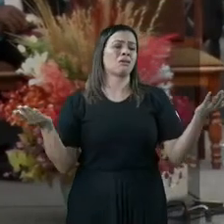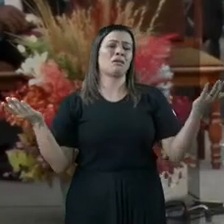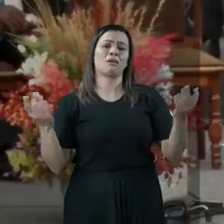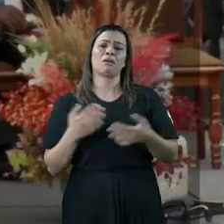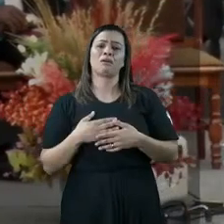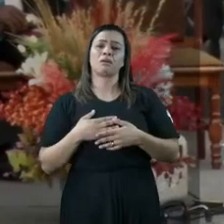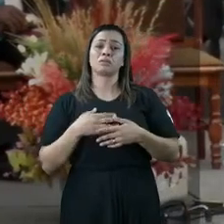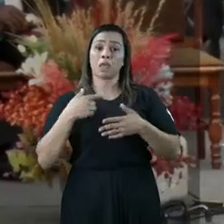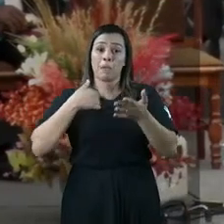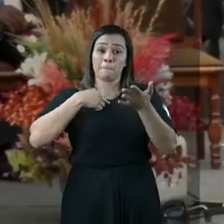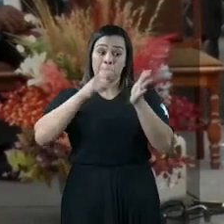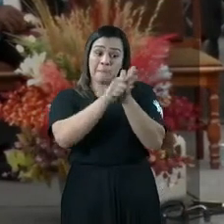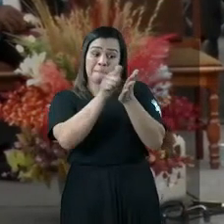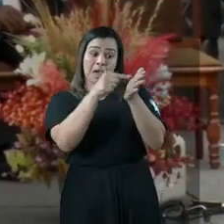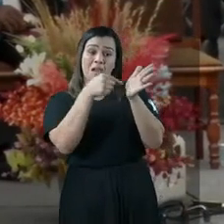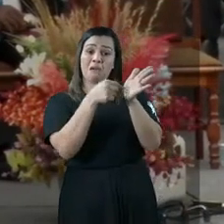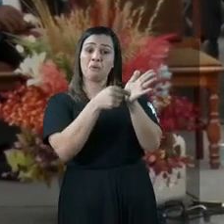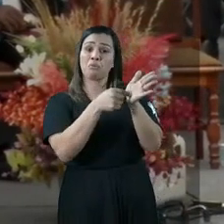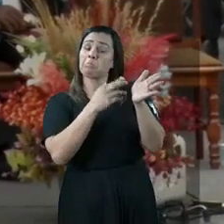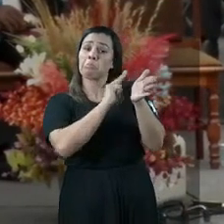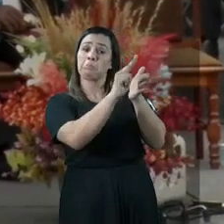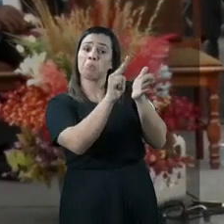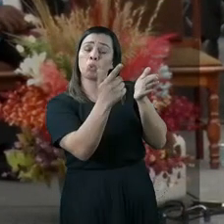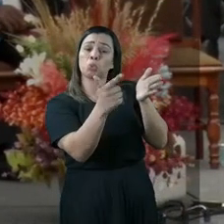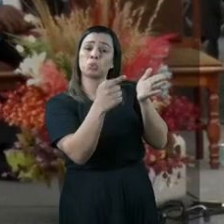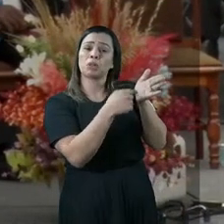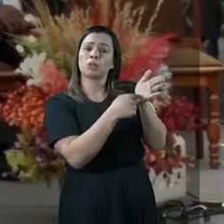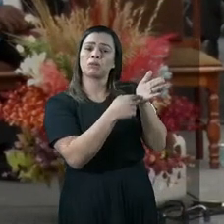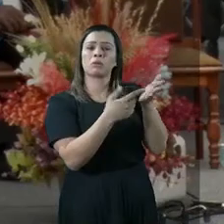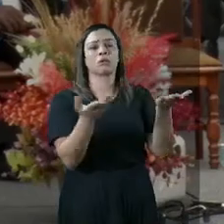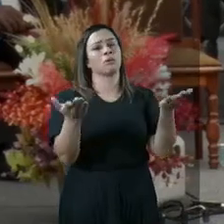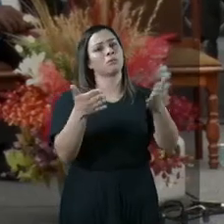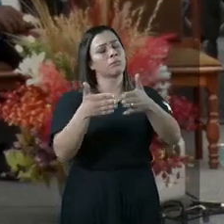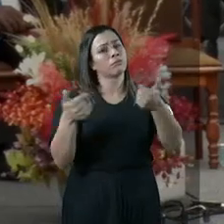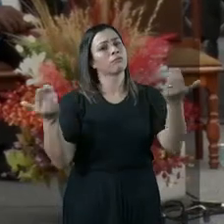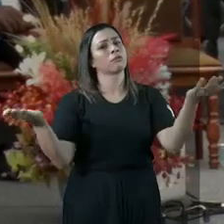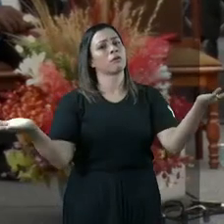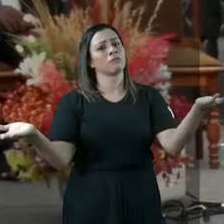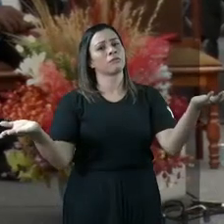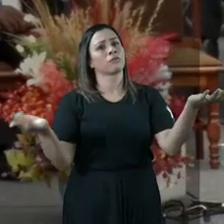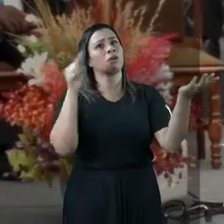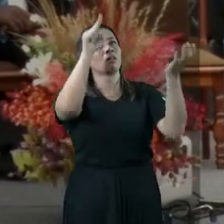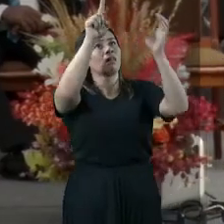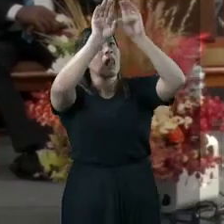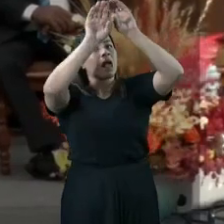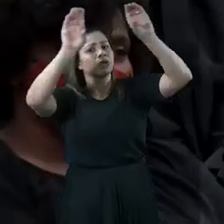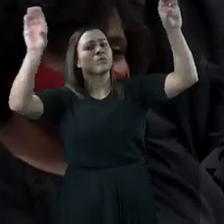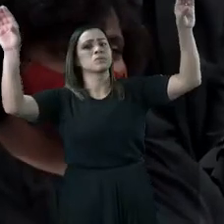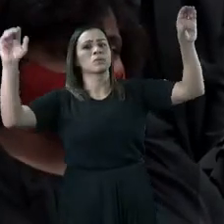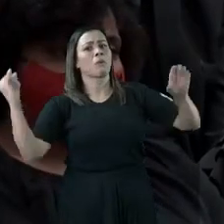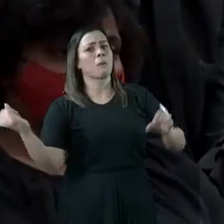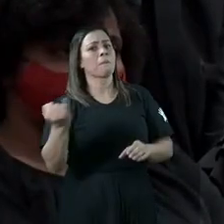do Congresso. Pelo amor de Deus, o que tem no céu vai muito mais além do que a visibilidade da